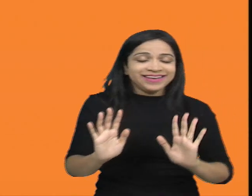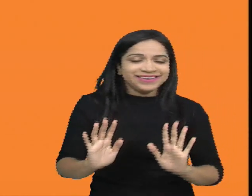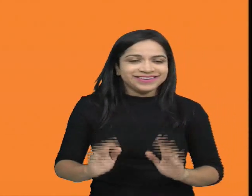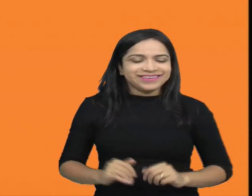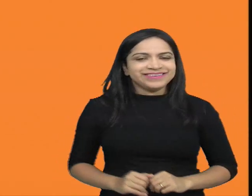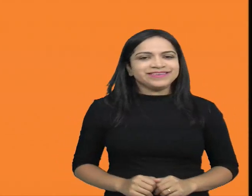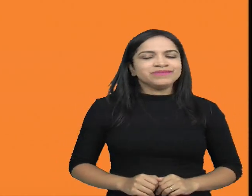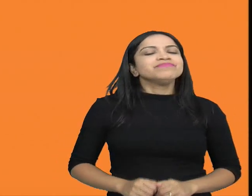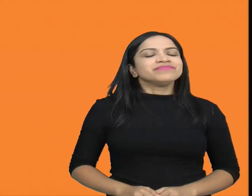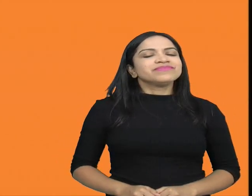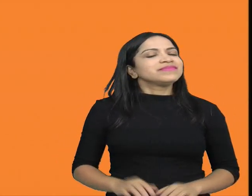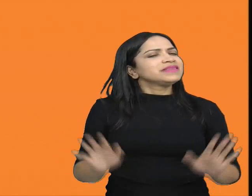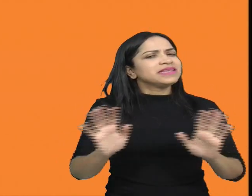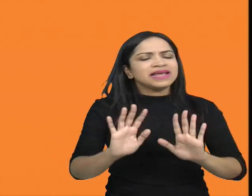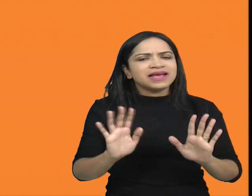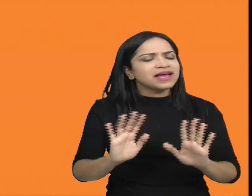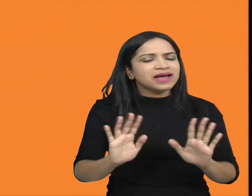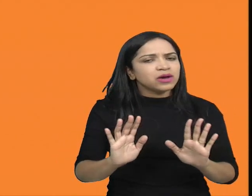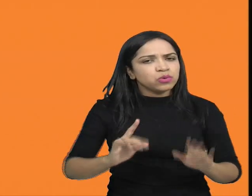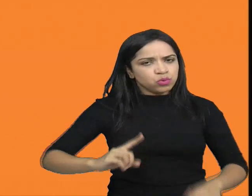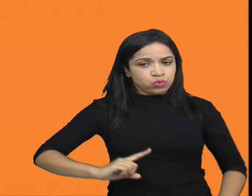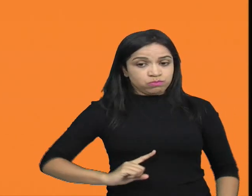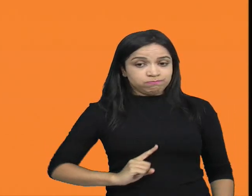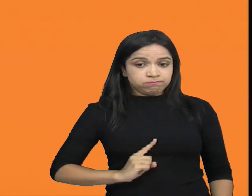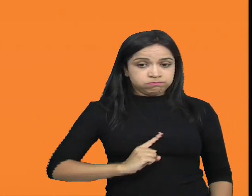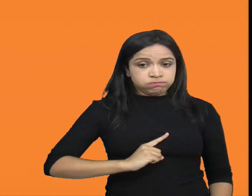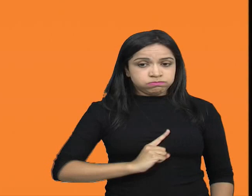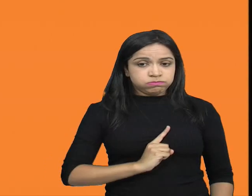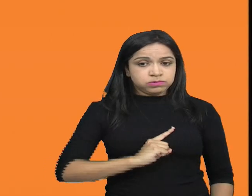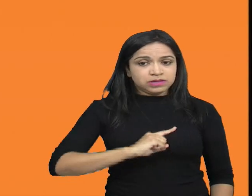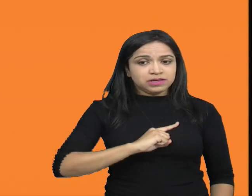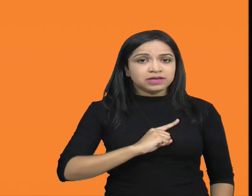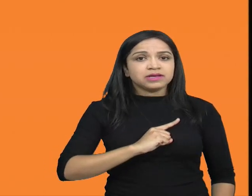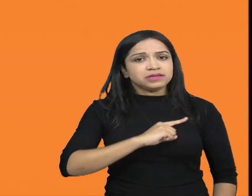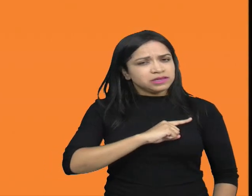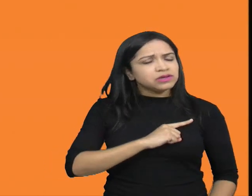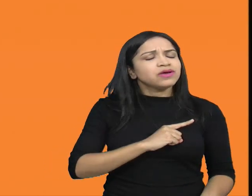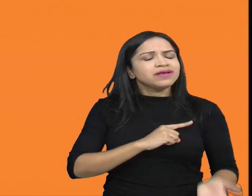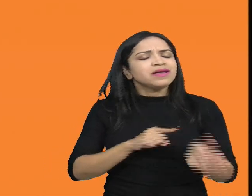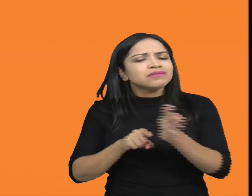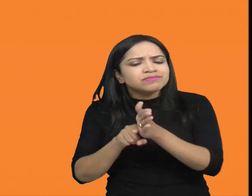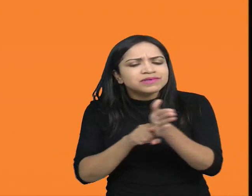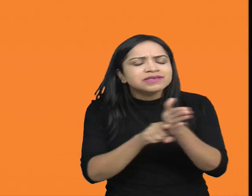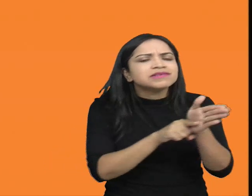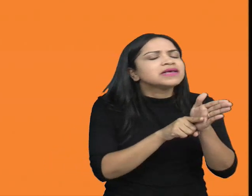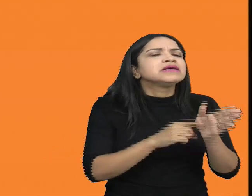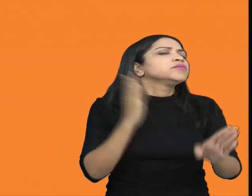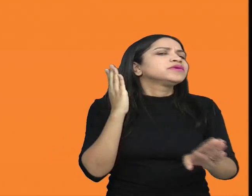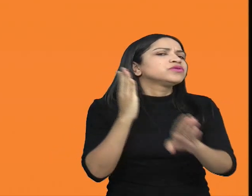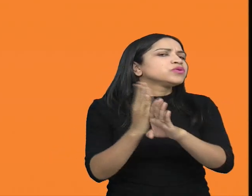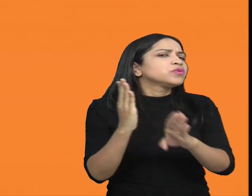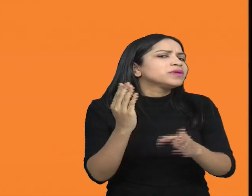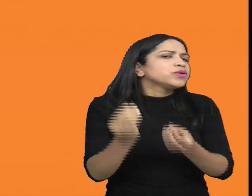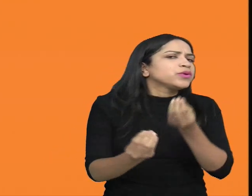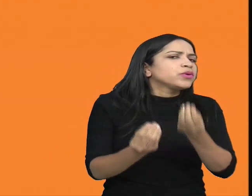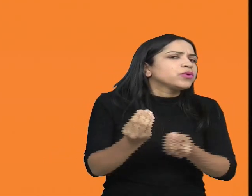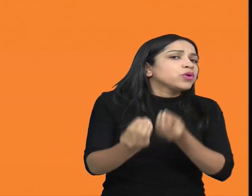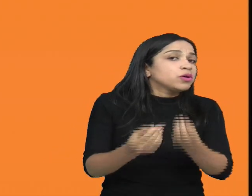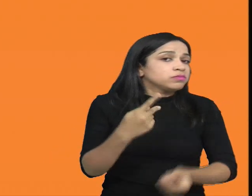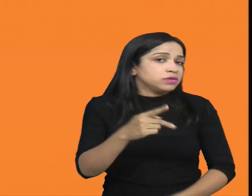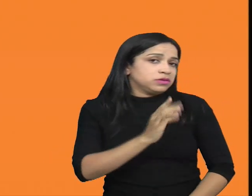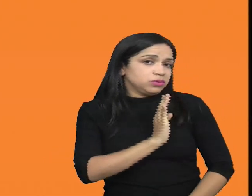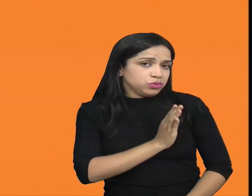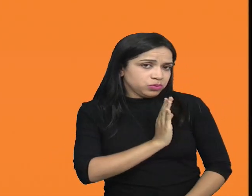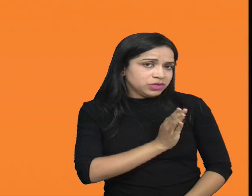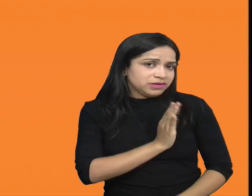o cateterismo, assim, né? O cateterismo é um ato, é um exame diagnóstico, ele pode ser feito eletivamente, a pessoa